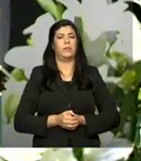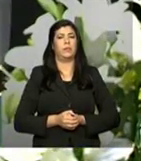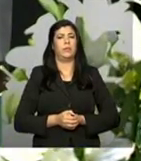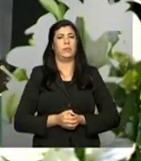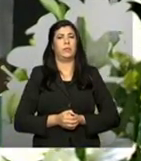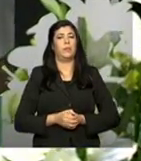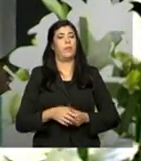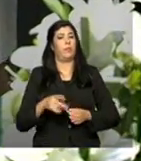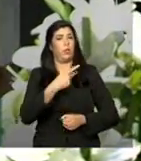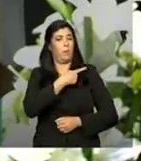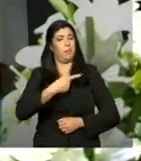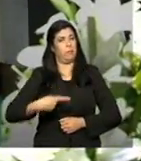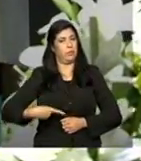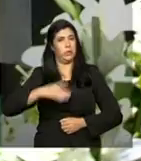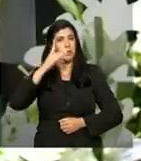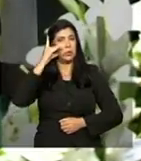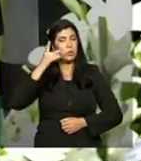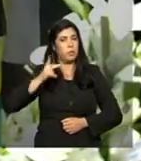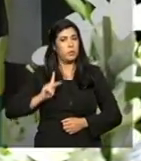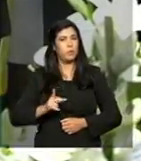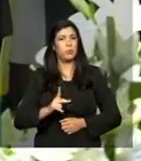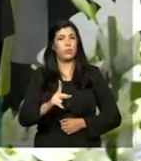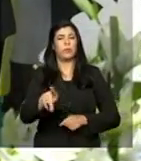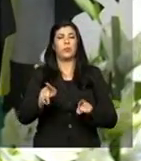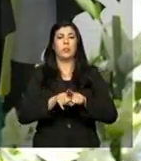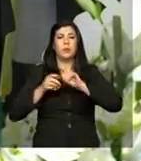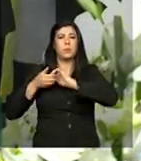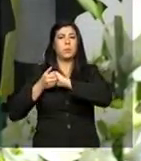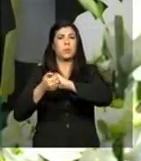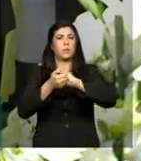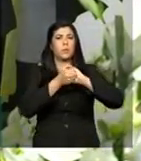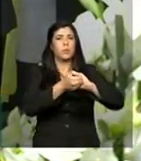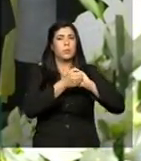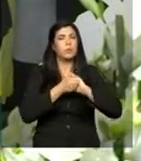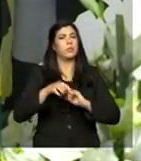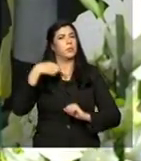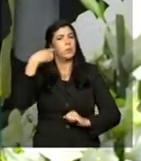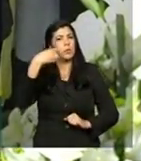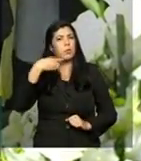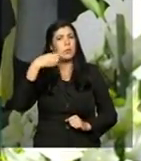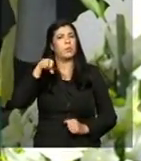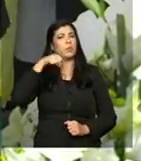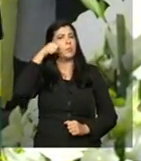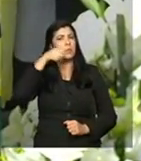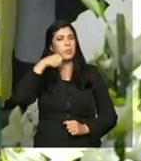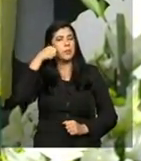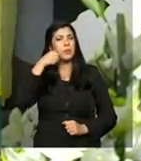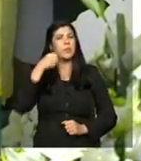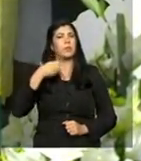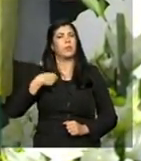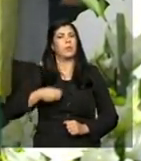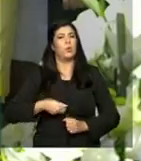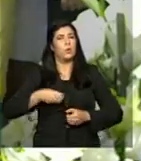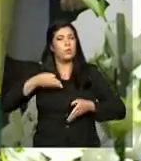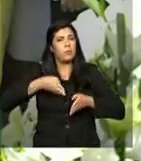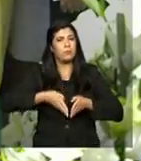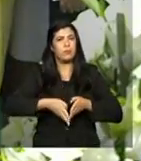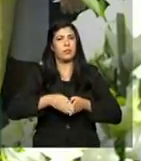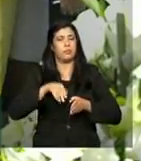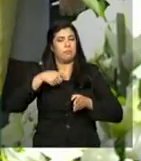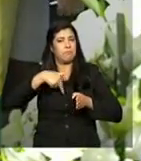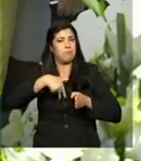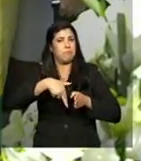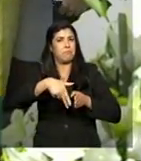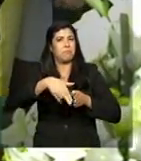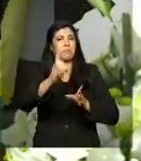A presidenta Dilma Rousseff continua cumprimentando parlamentares nesse caminho até a